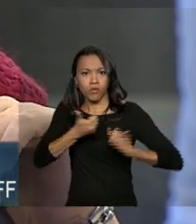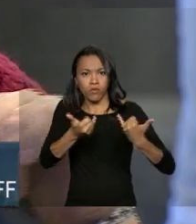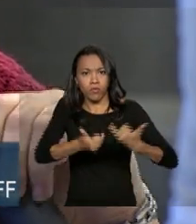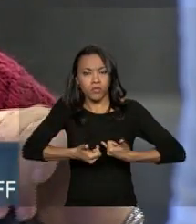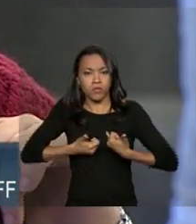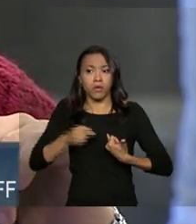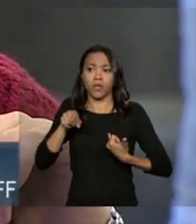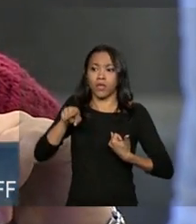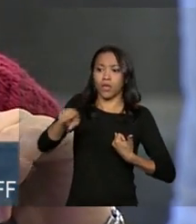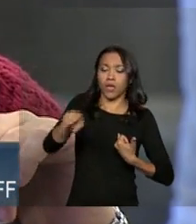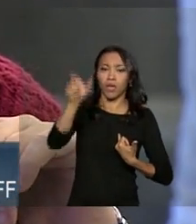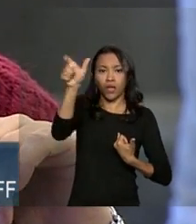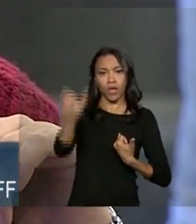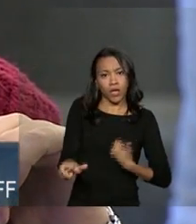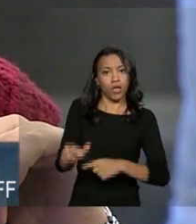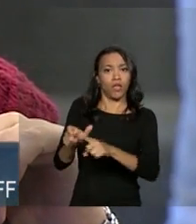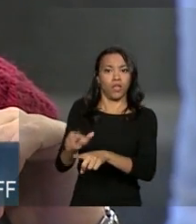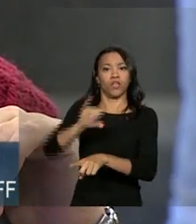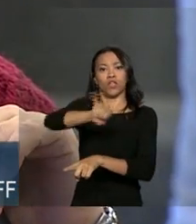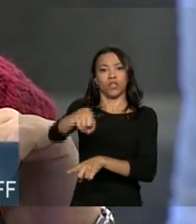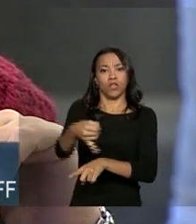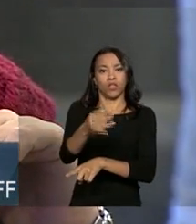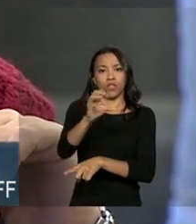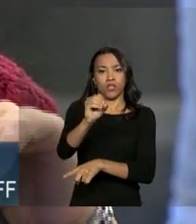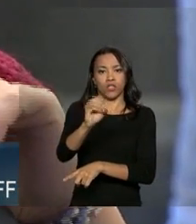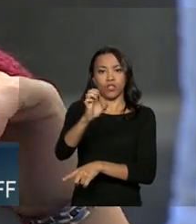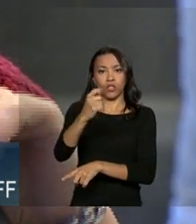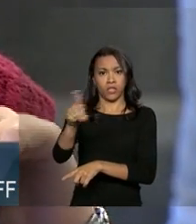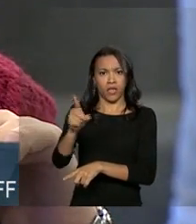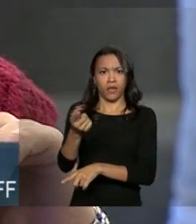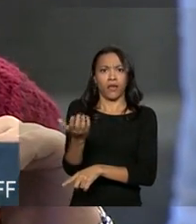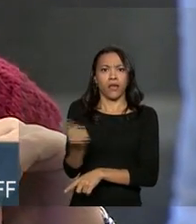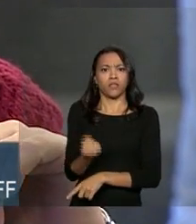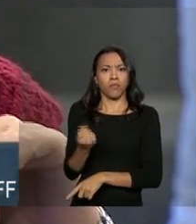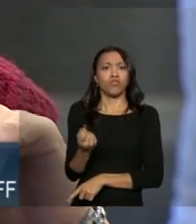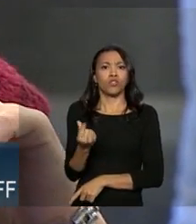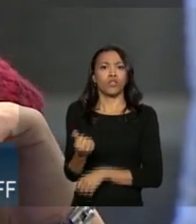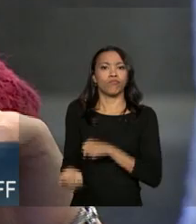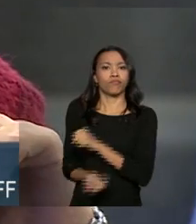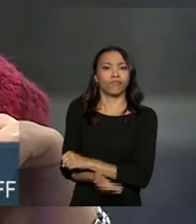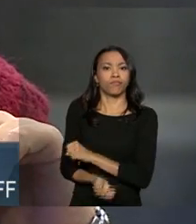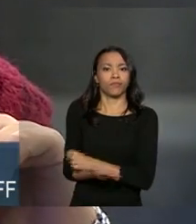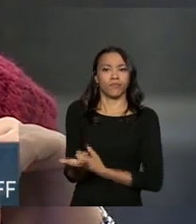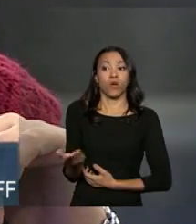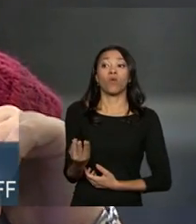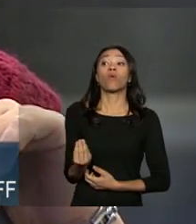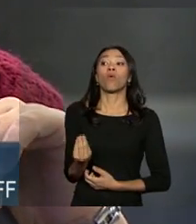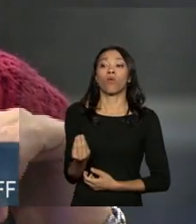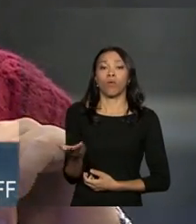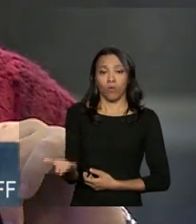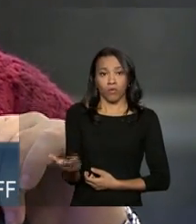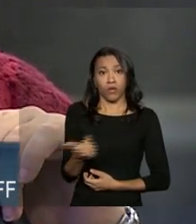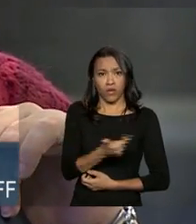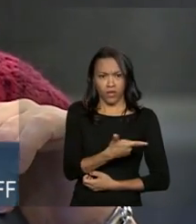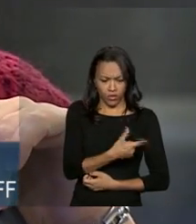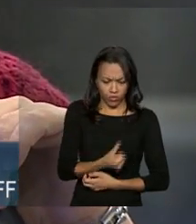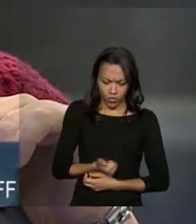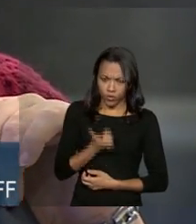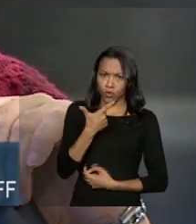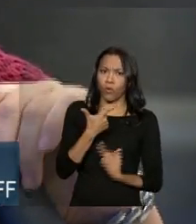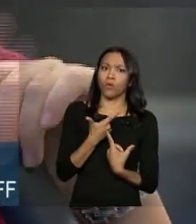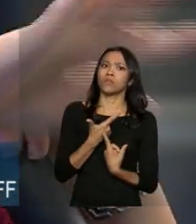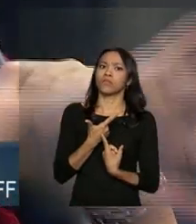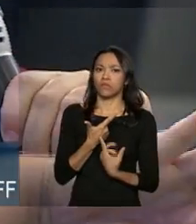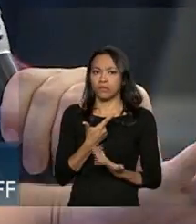estar envolvido em questão em receber propina, em 2012, quando já é o governo Dilma, isso chega mais perto do